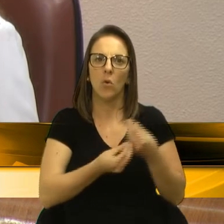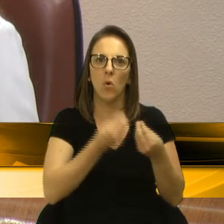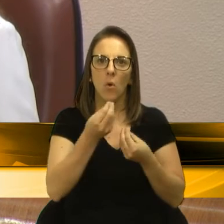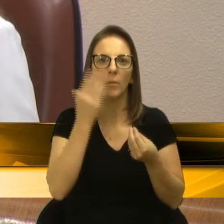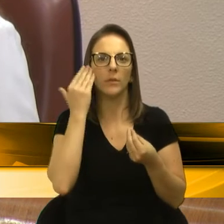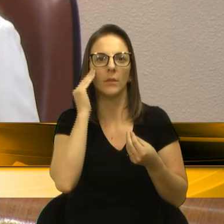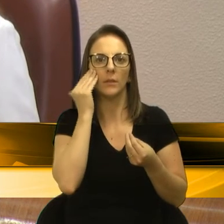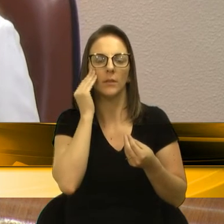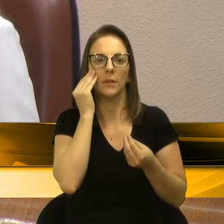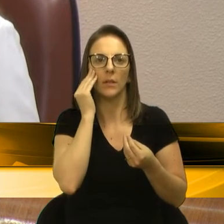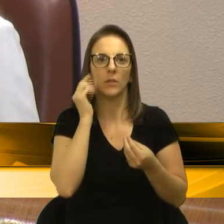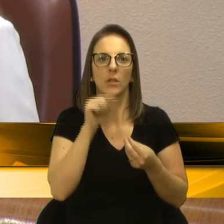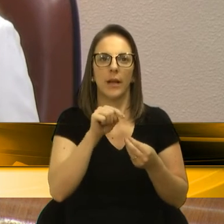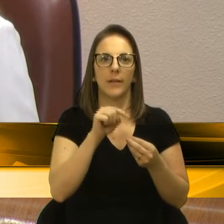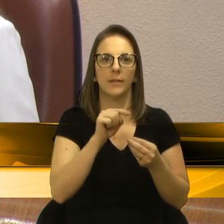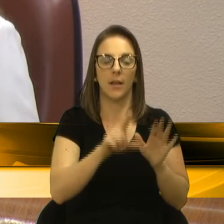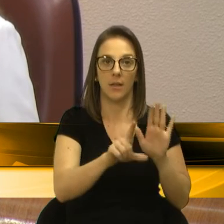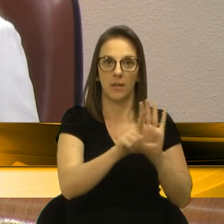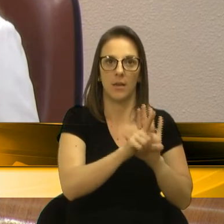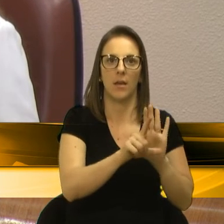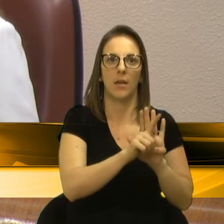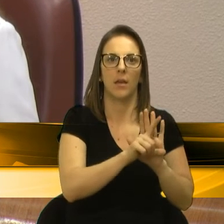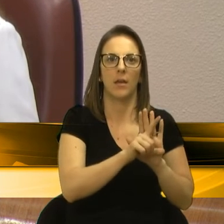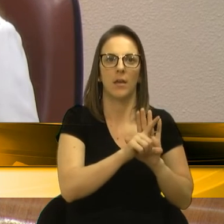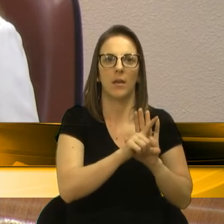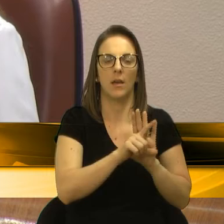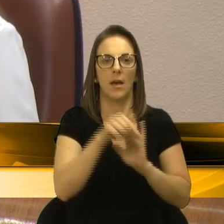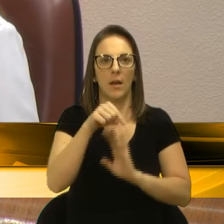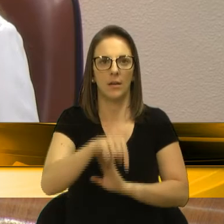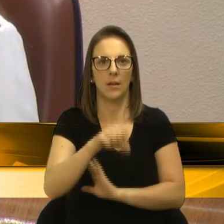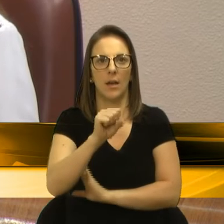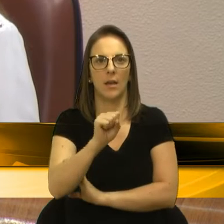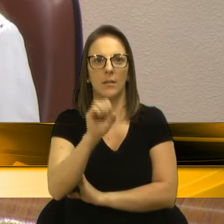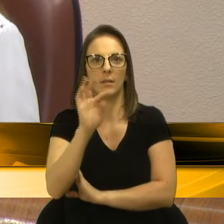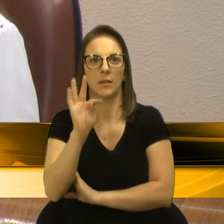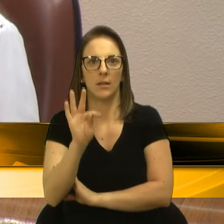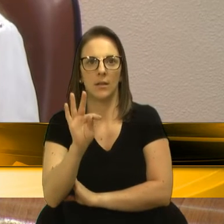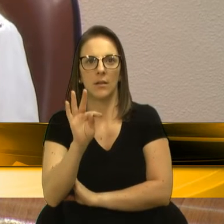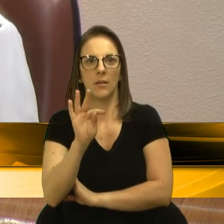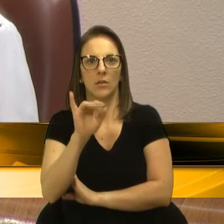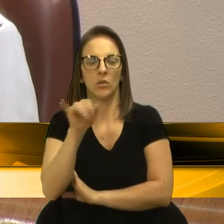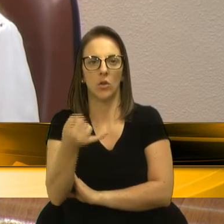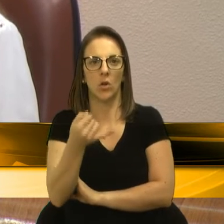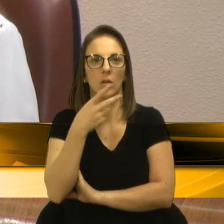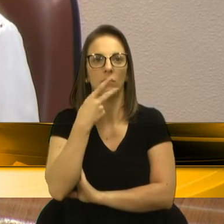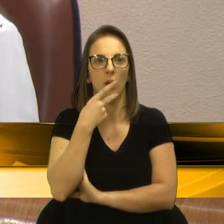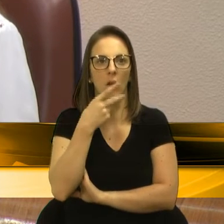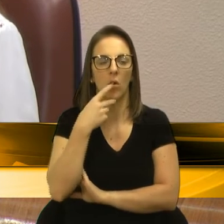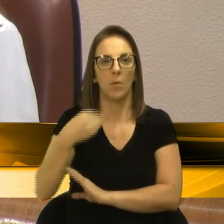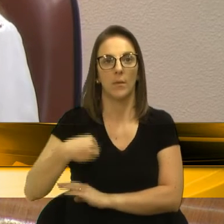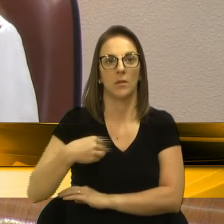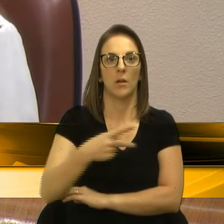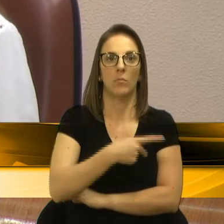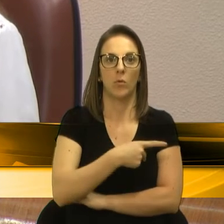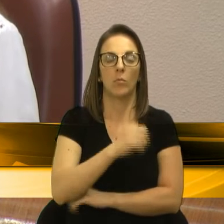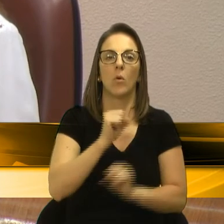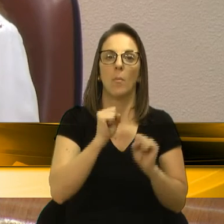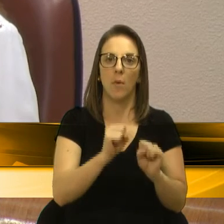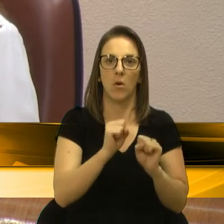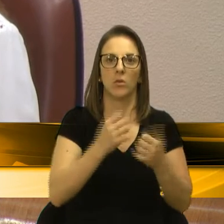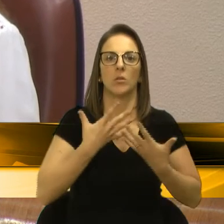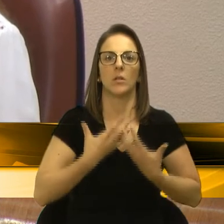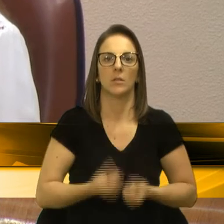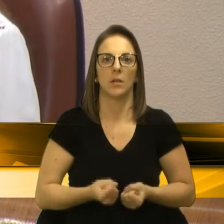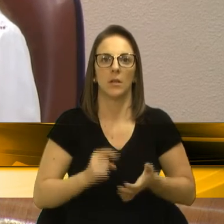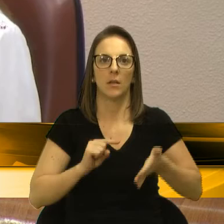legal, este Superior Tribunal de Justiça pacificou o entendimento de que o Ministério Público pode aditar a denúncia, inclusive para dar